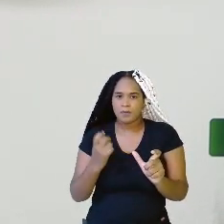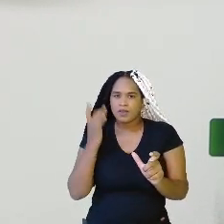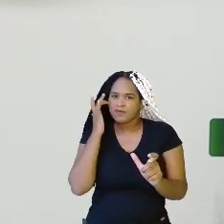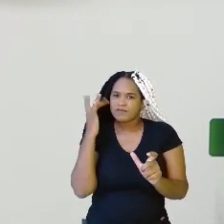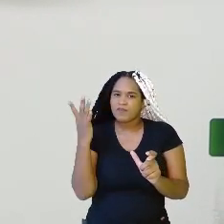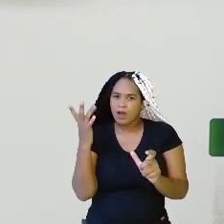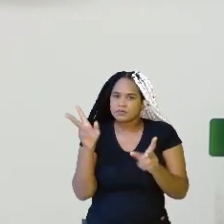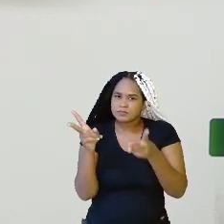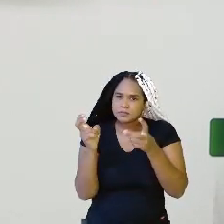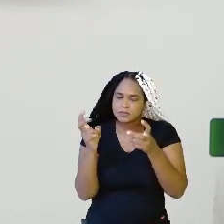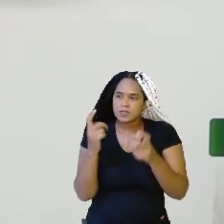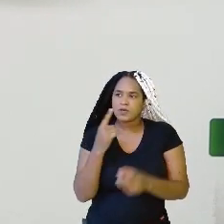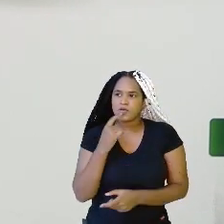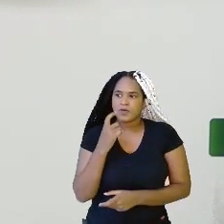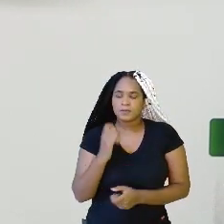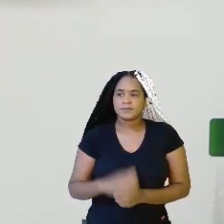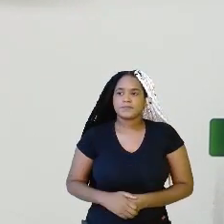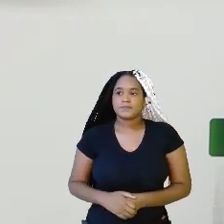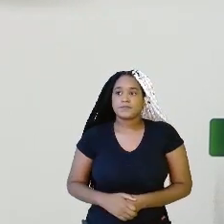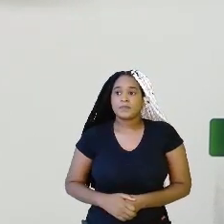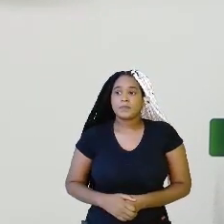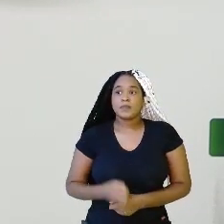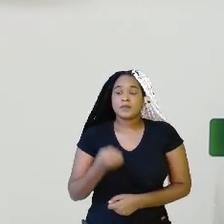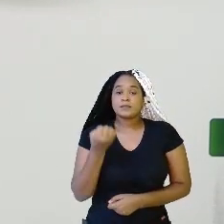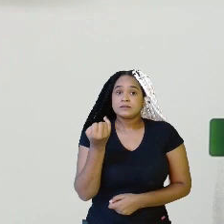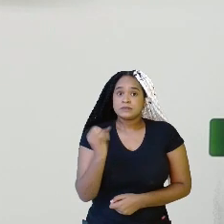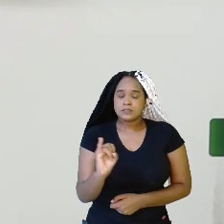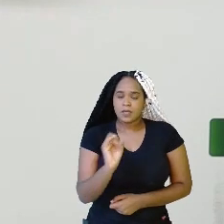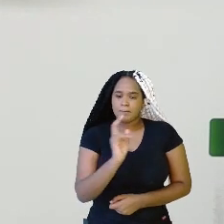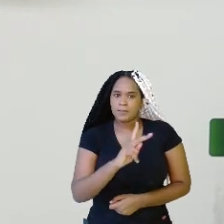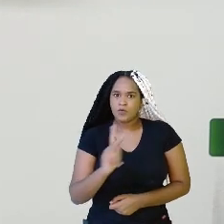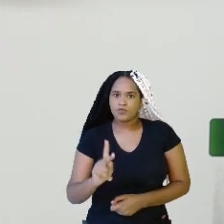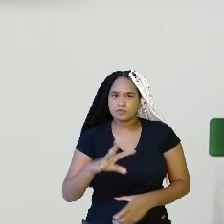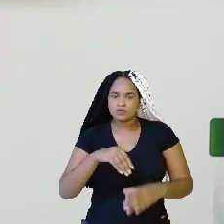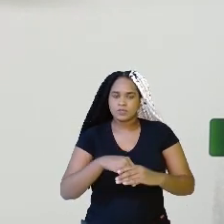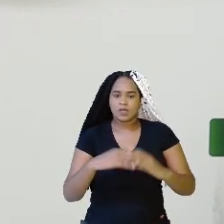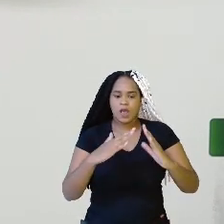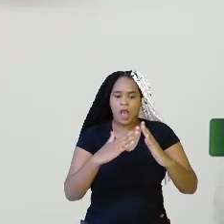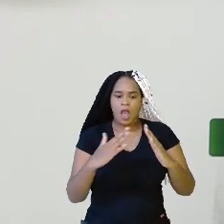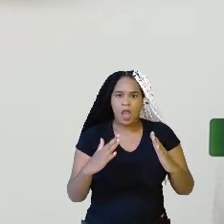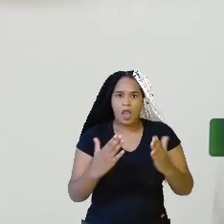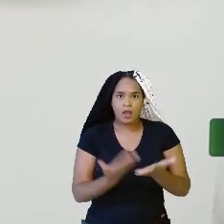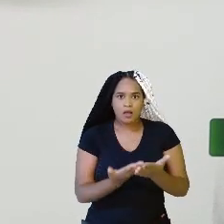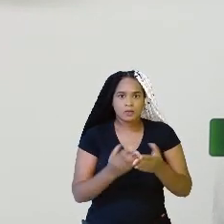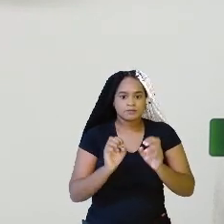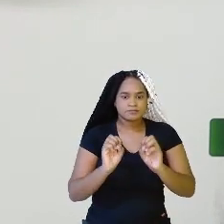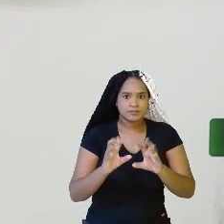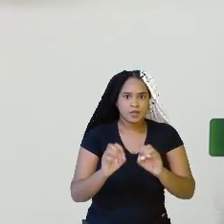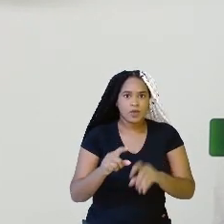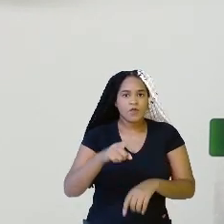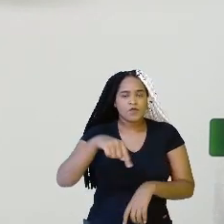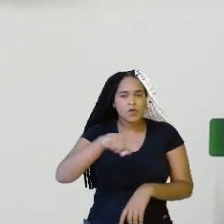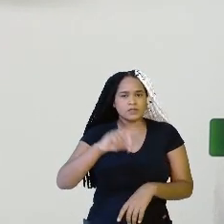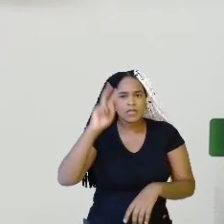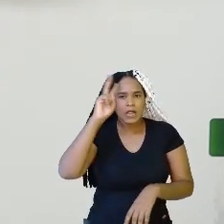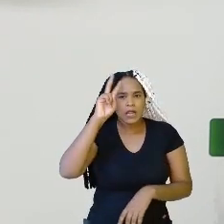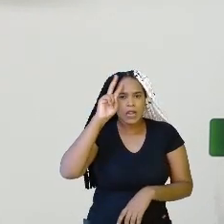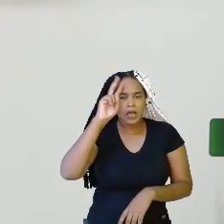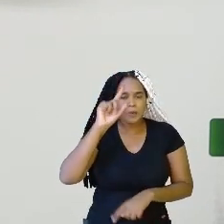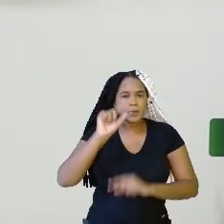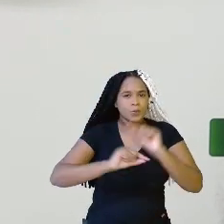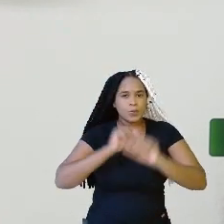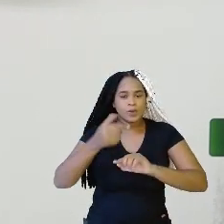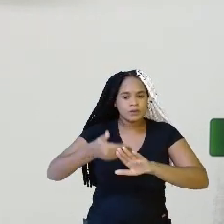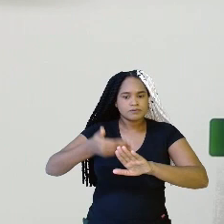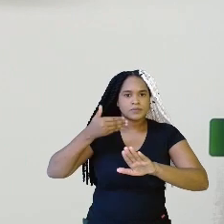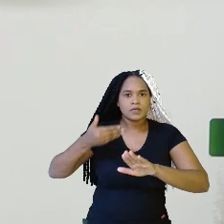gente visualizar. Lembrando que se essa atividade, seu professor passar em sala de aula para que você destaque, é só você lembrar o que a gente viu lá no